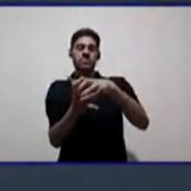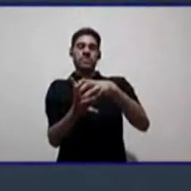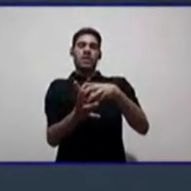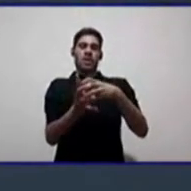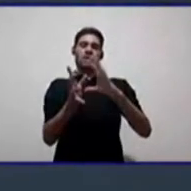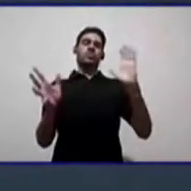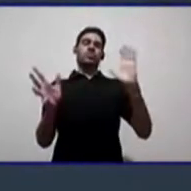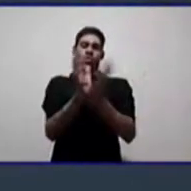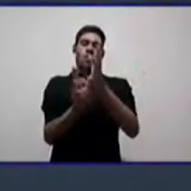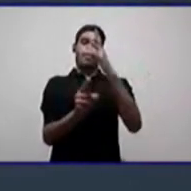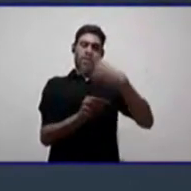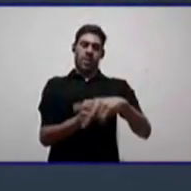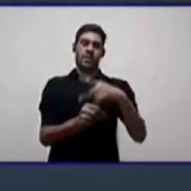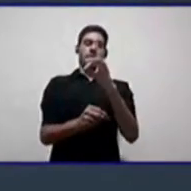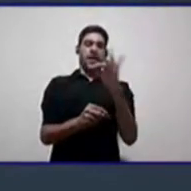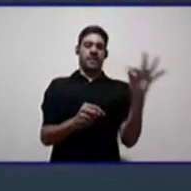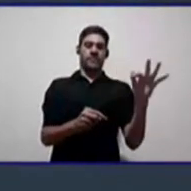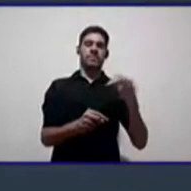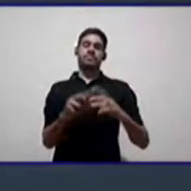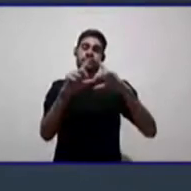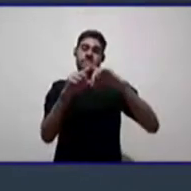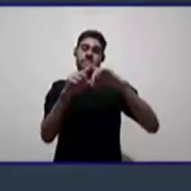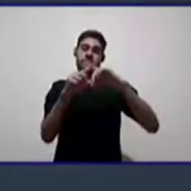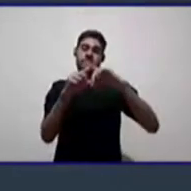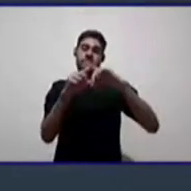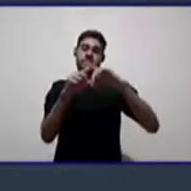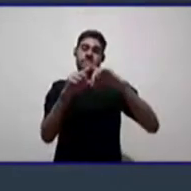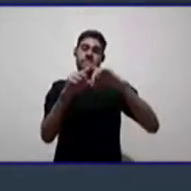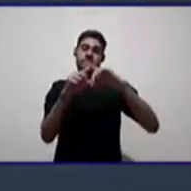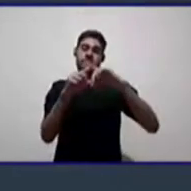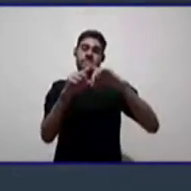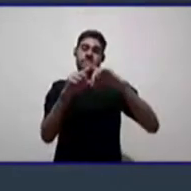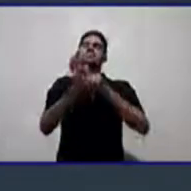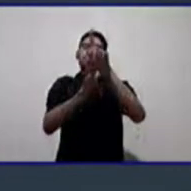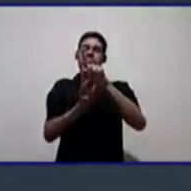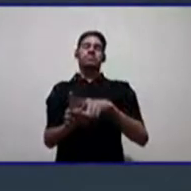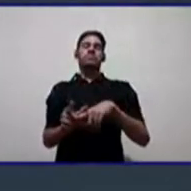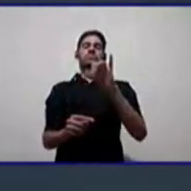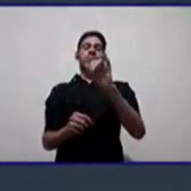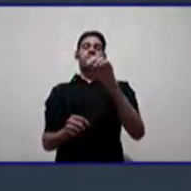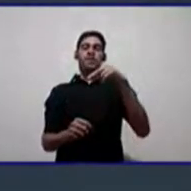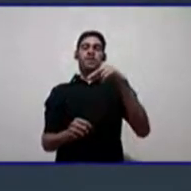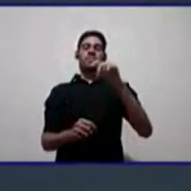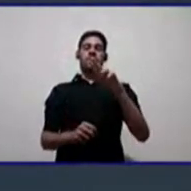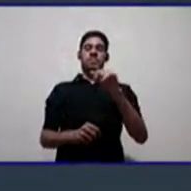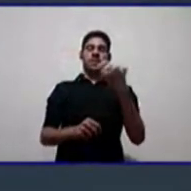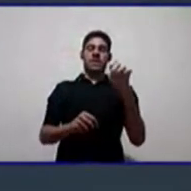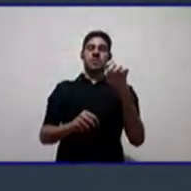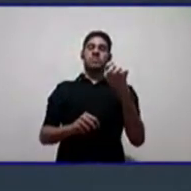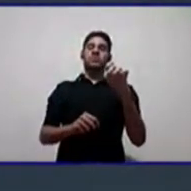seja, há aqui apuração por improbidade administrativa, crimes,